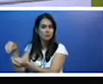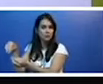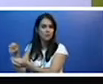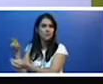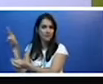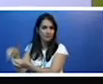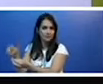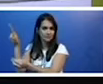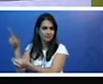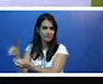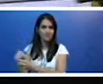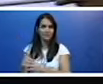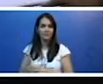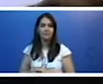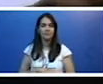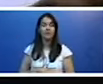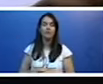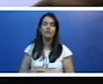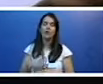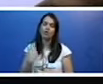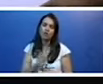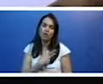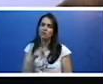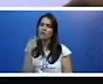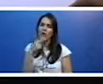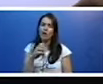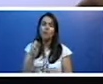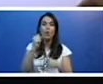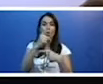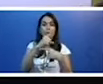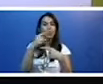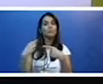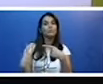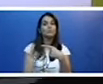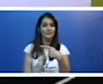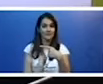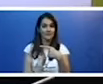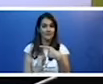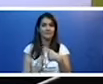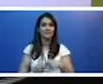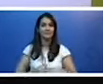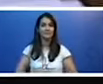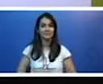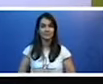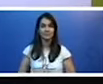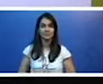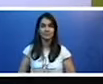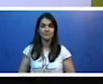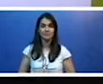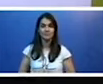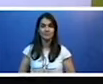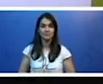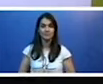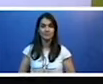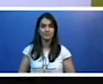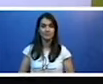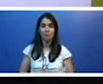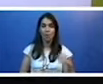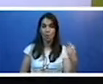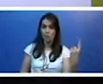D. Por isso a gente fala 1 para 3. 1